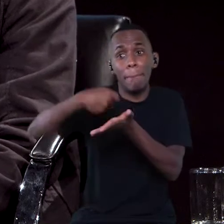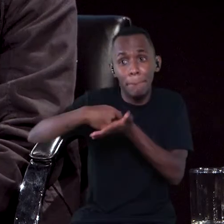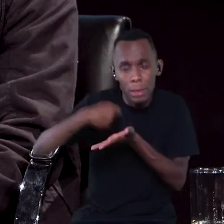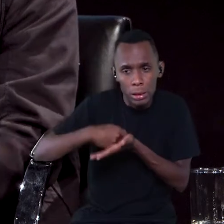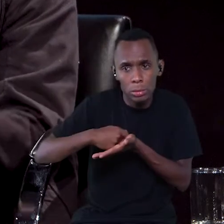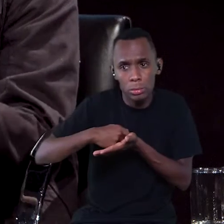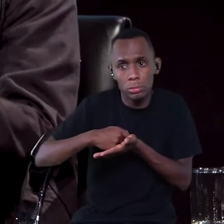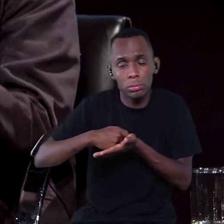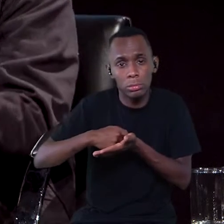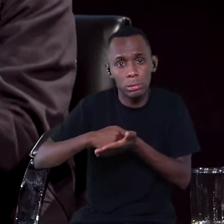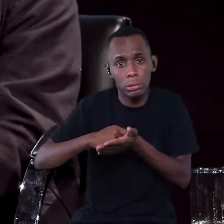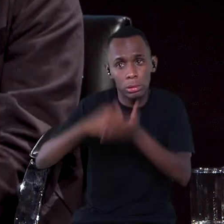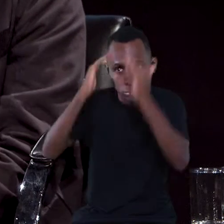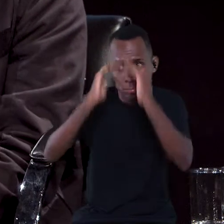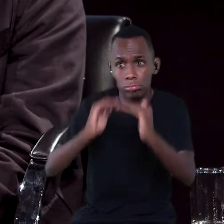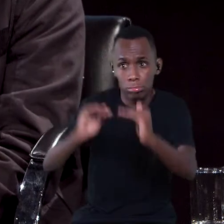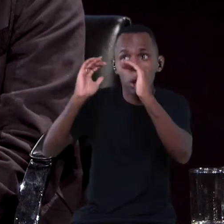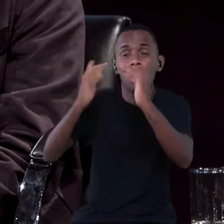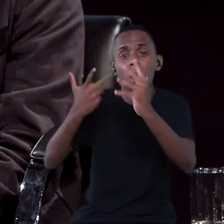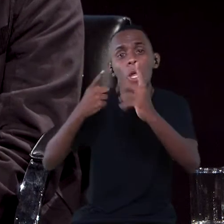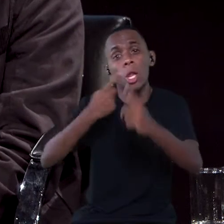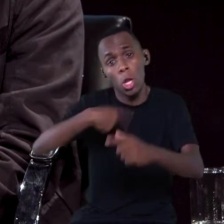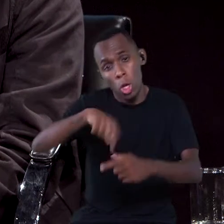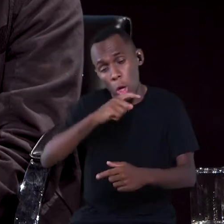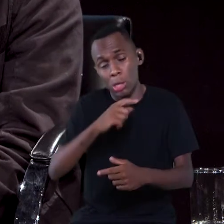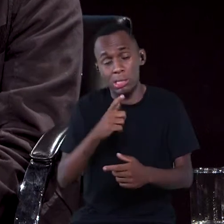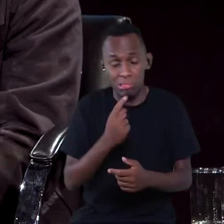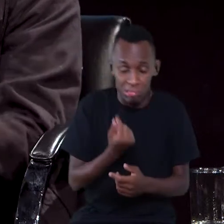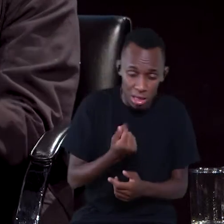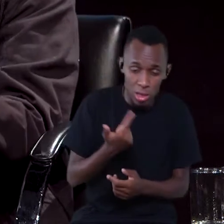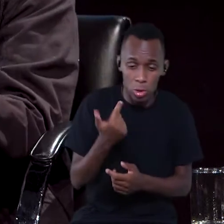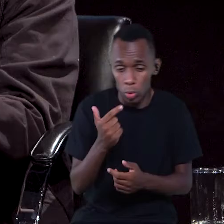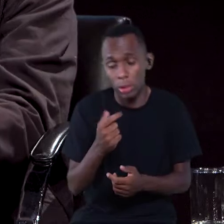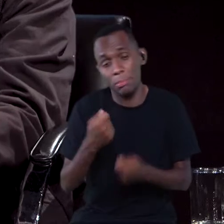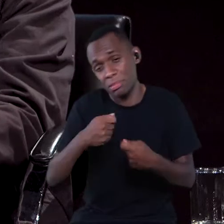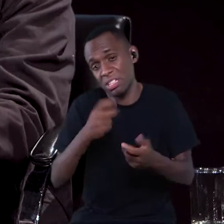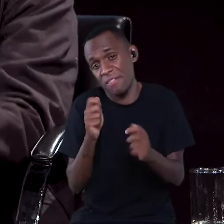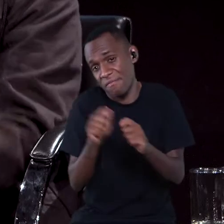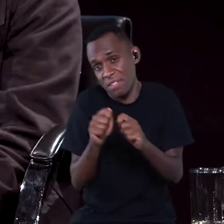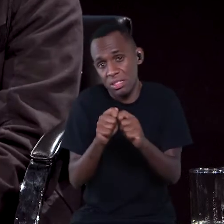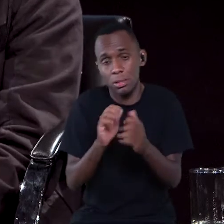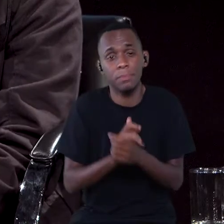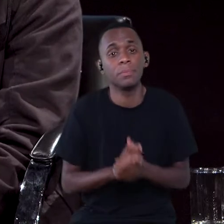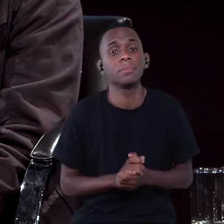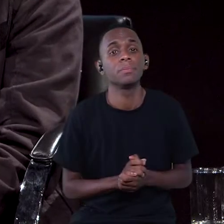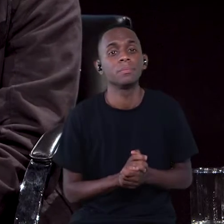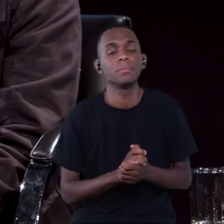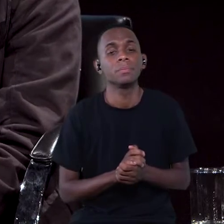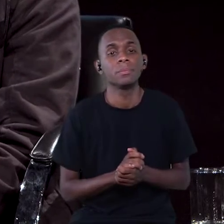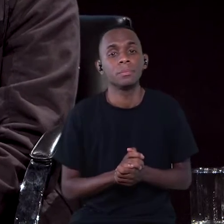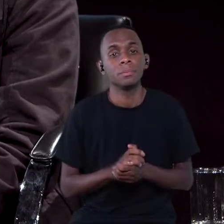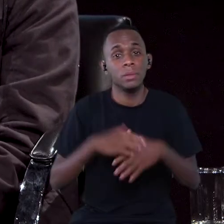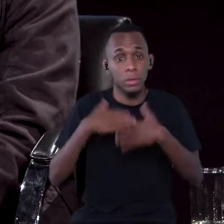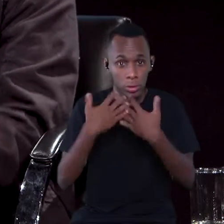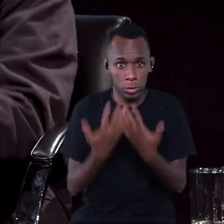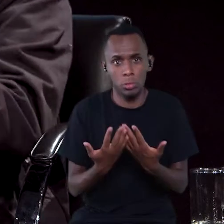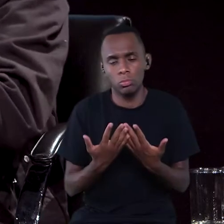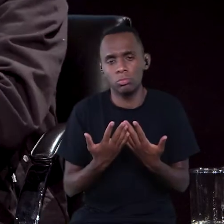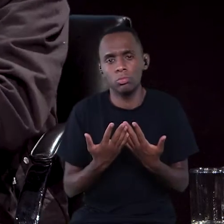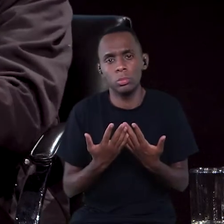fazer coisas que, tendo recurso ou não, nós fazemos. Então, você vê o vigor das formas literárias, uma